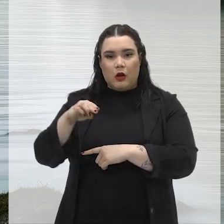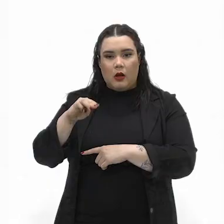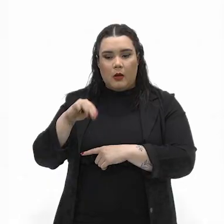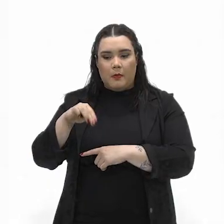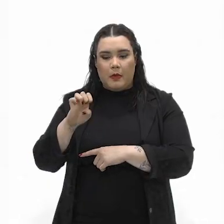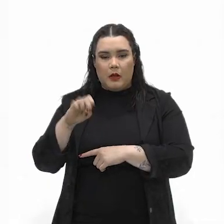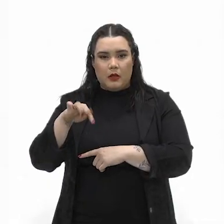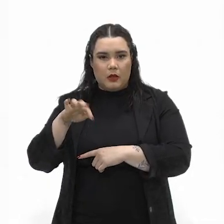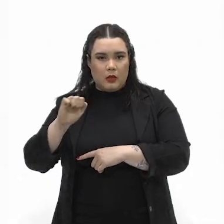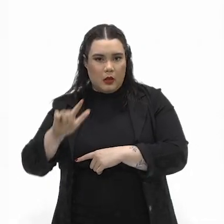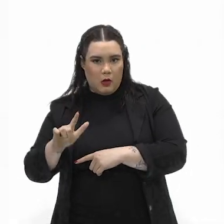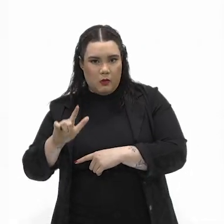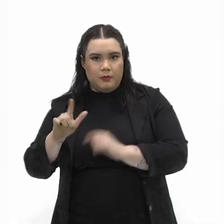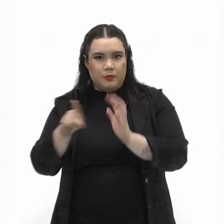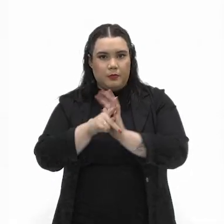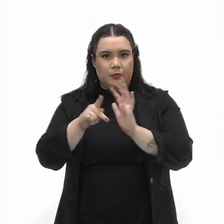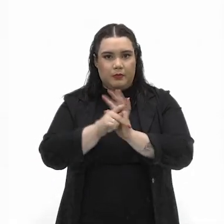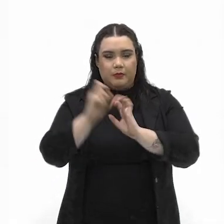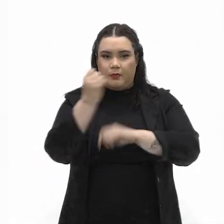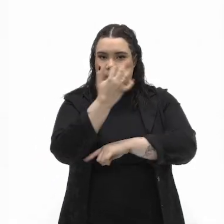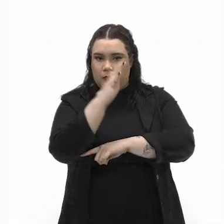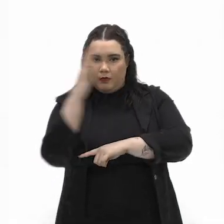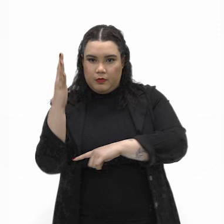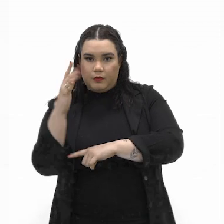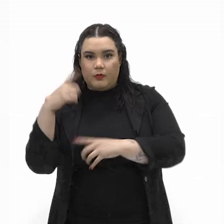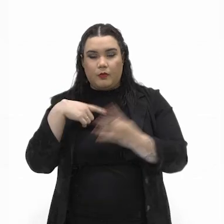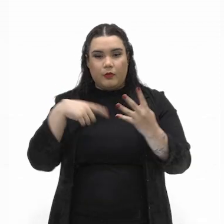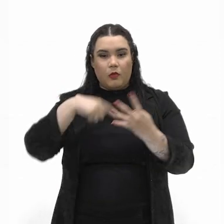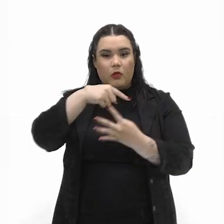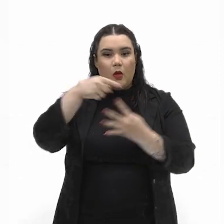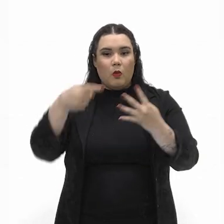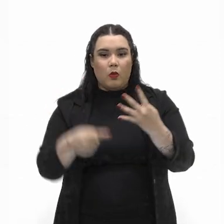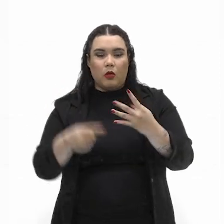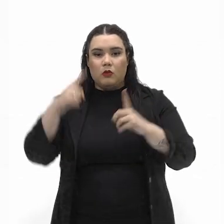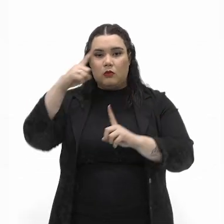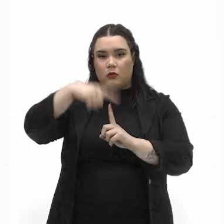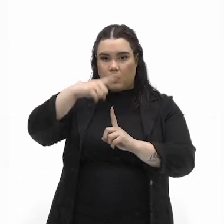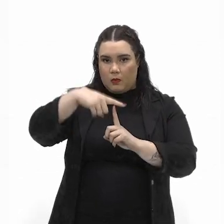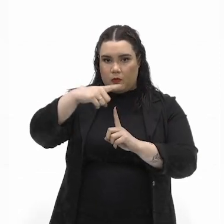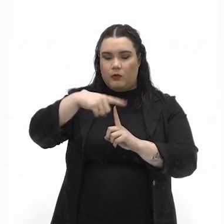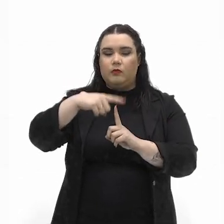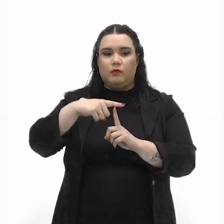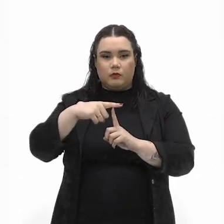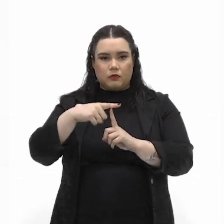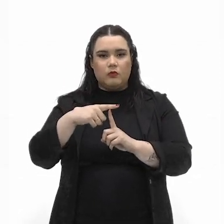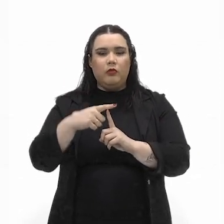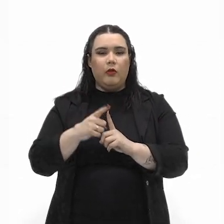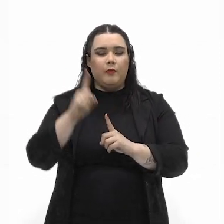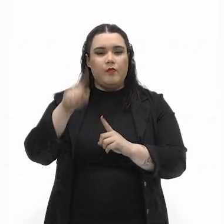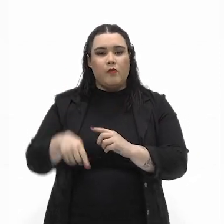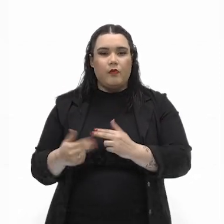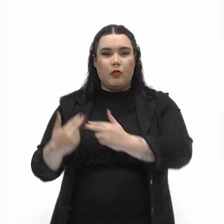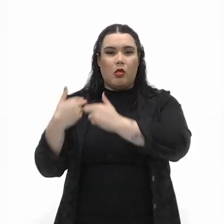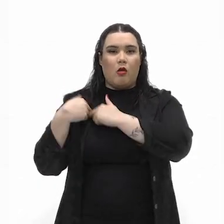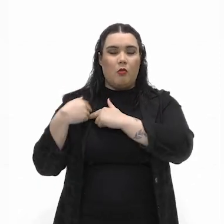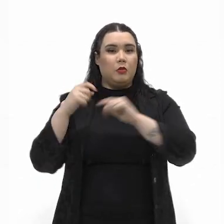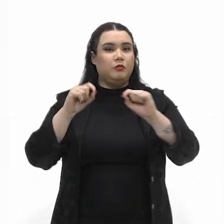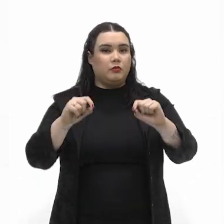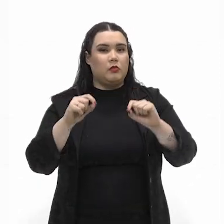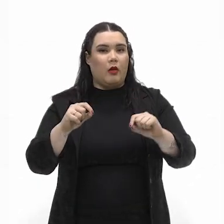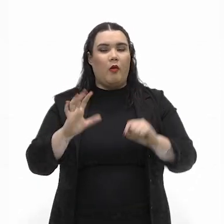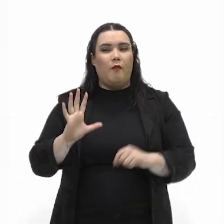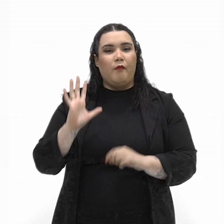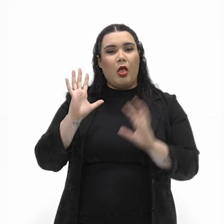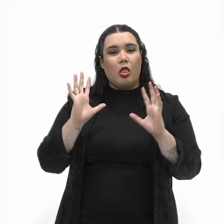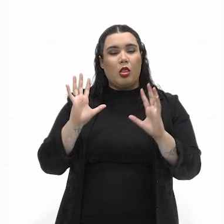da natureza. Existem 4 forças fundamentais da natureza, pessoal, que são responsáveis por todos